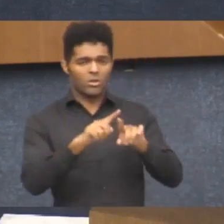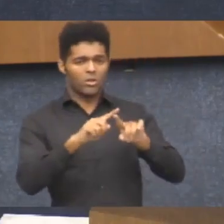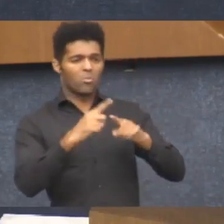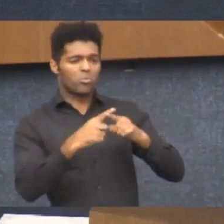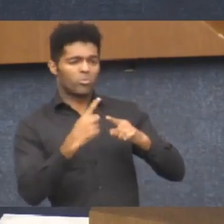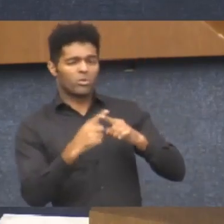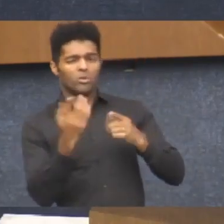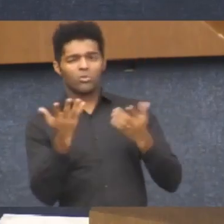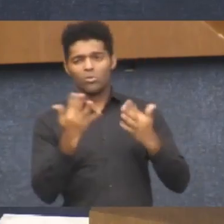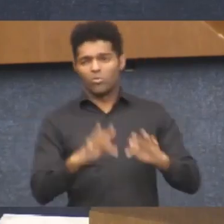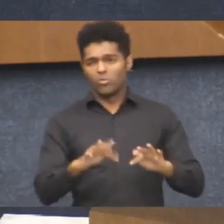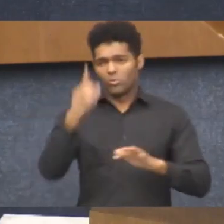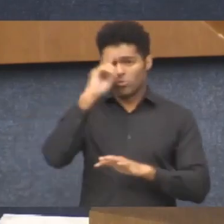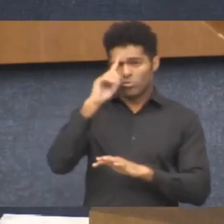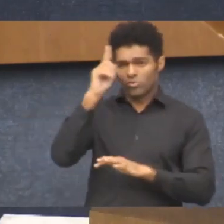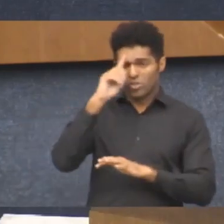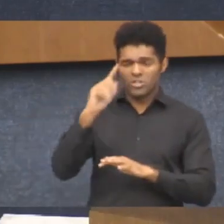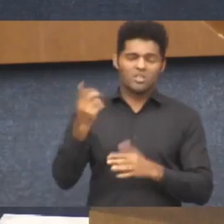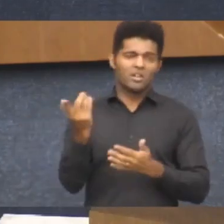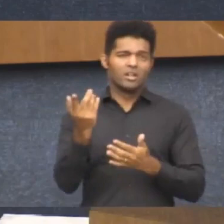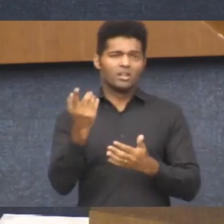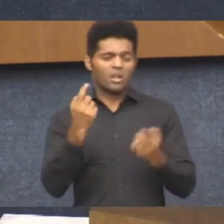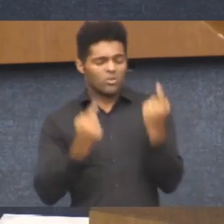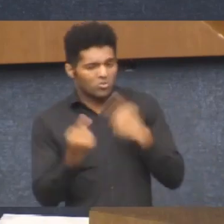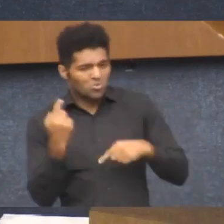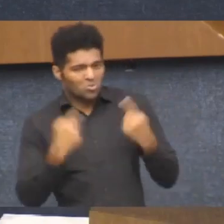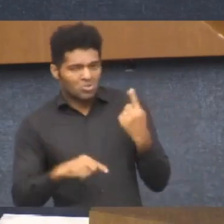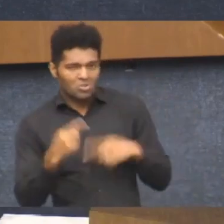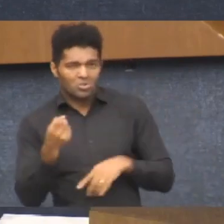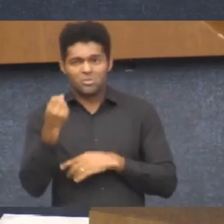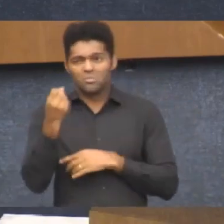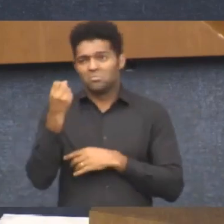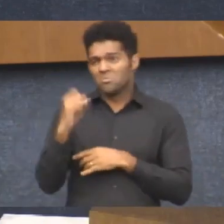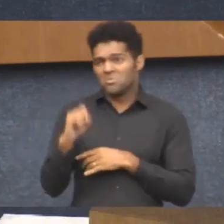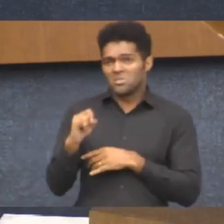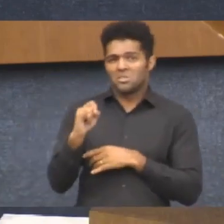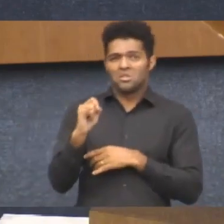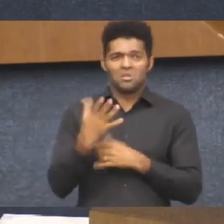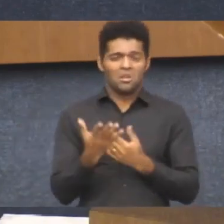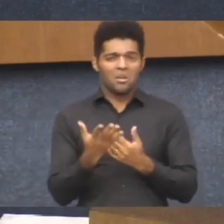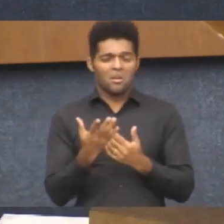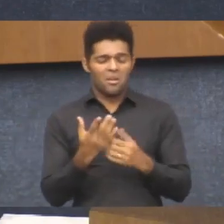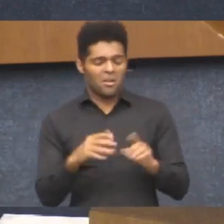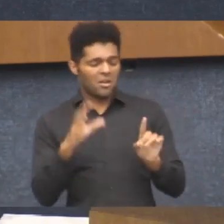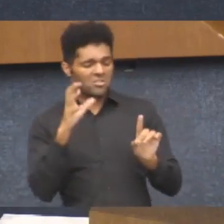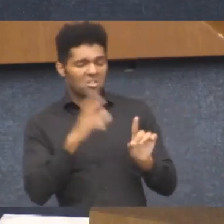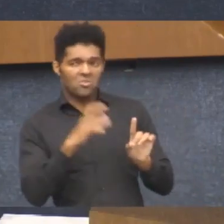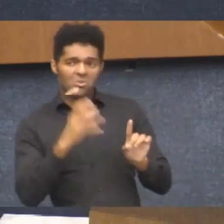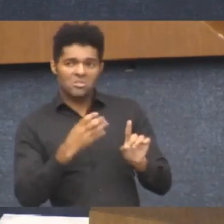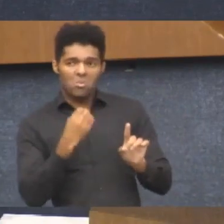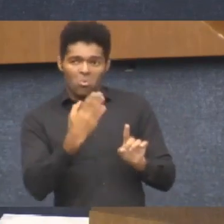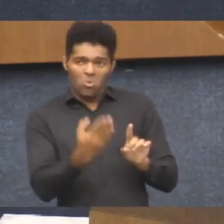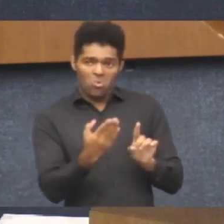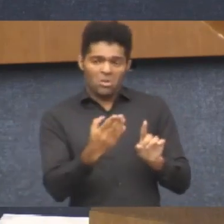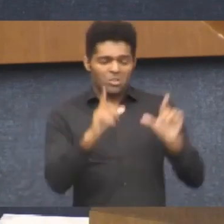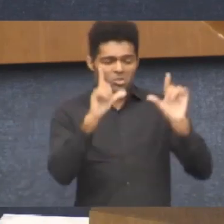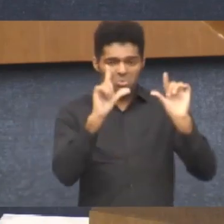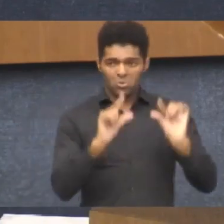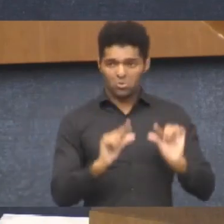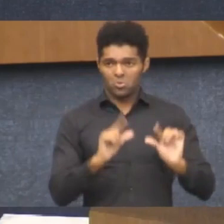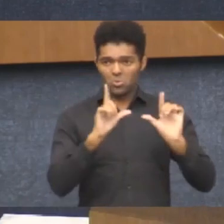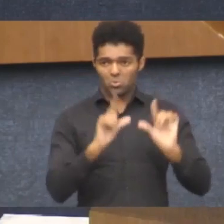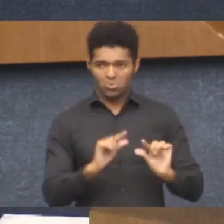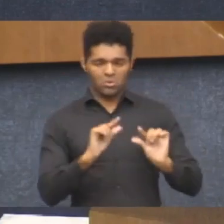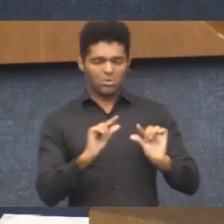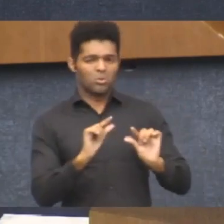vai estar discutindo muitas vezes, né? Será que vale a pena isso, vamos dizer assim, eu estou reduzindo a internação, mas será que isso se traduz em efeitos econômicos?